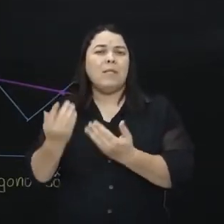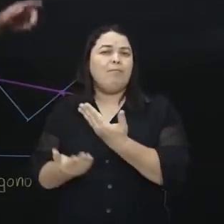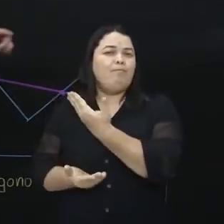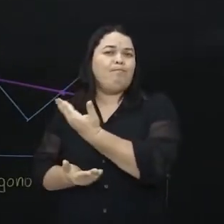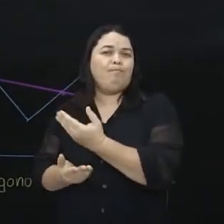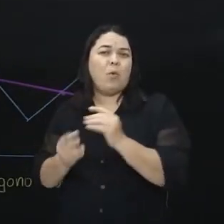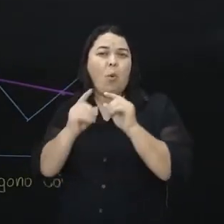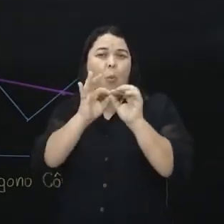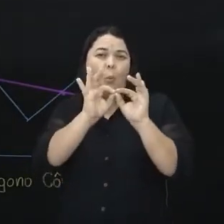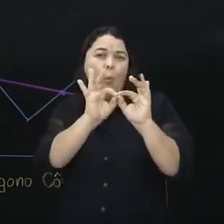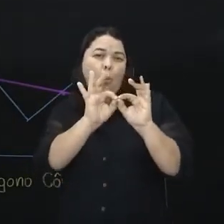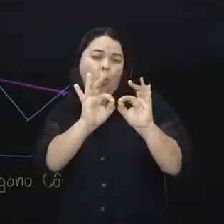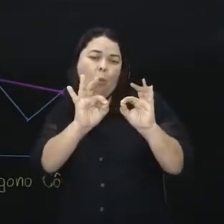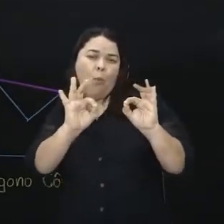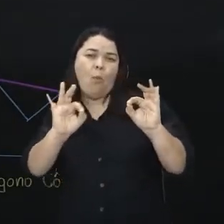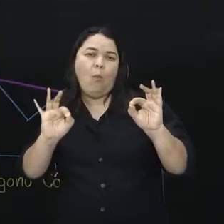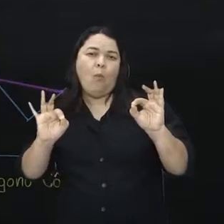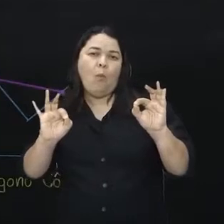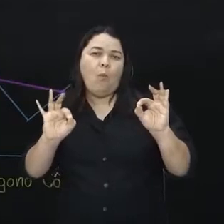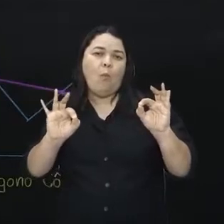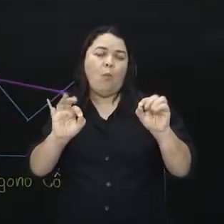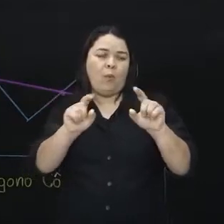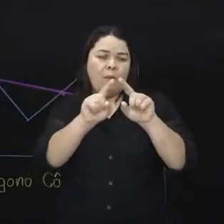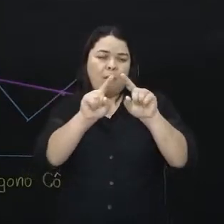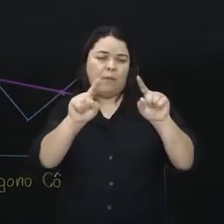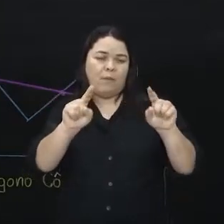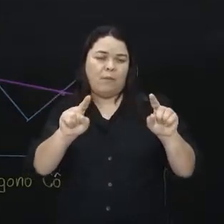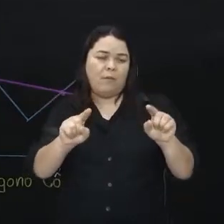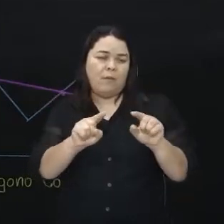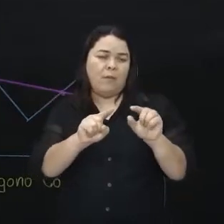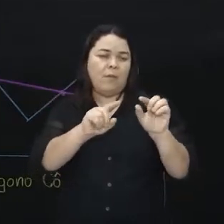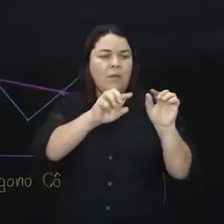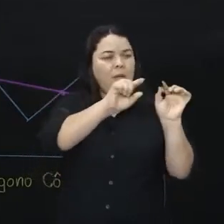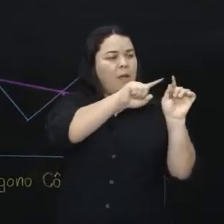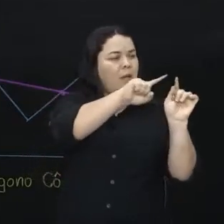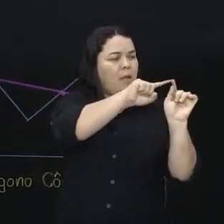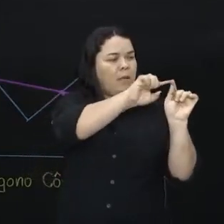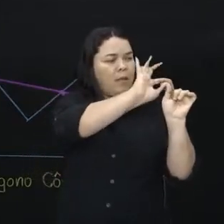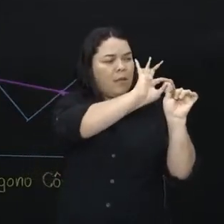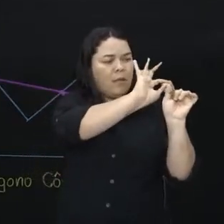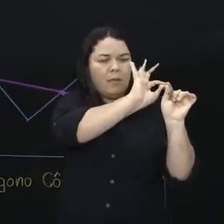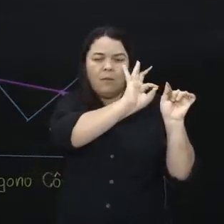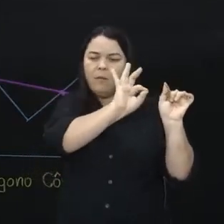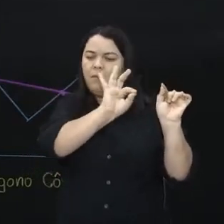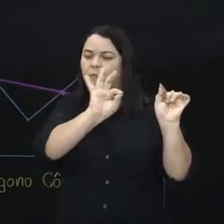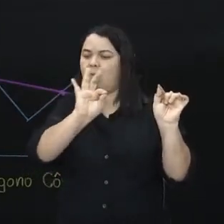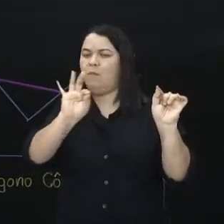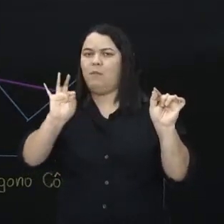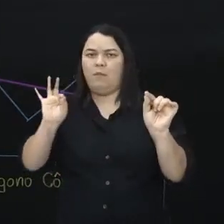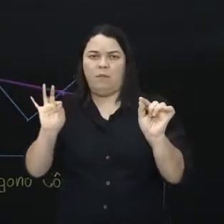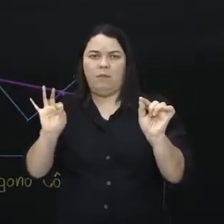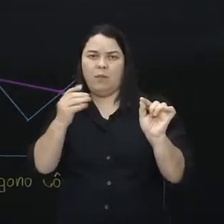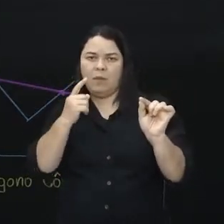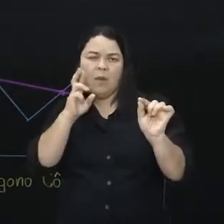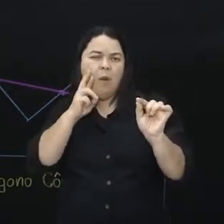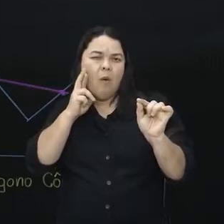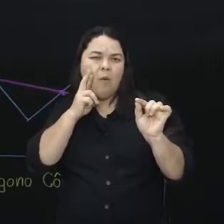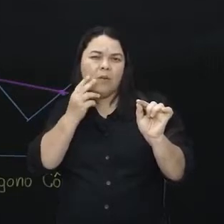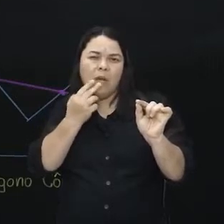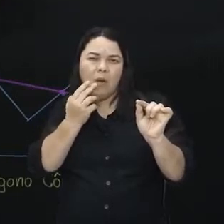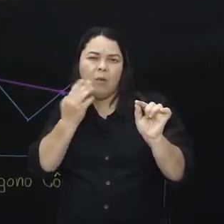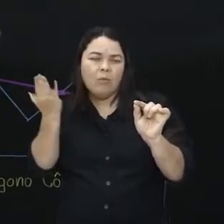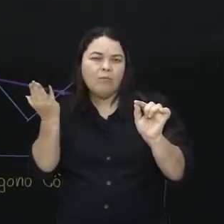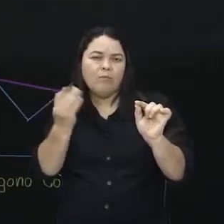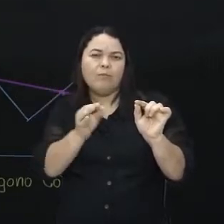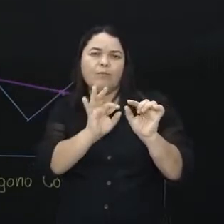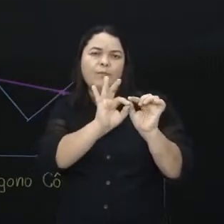linha que passa por esse polígono, que passa por dentro dele. E aí essa linha que aqui está de rosa, tá? Quando ela passar